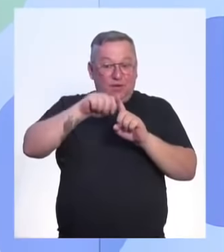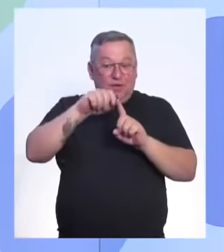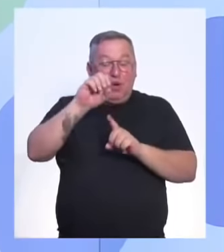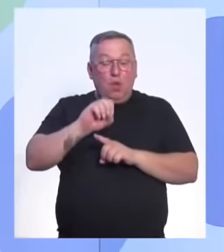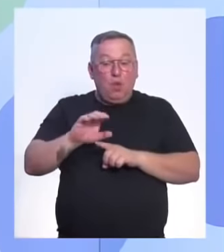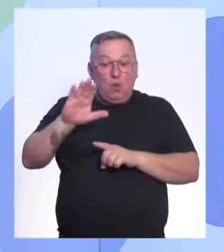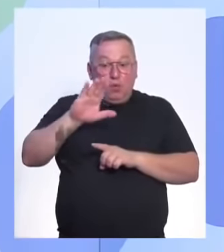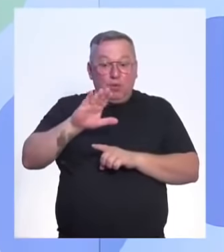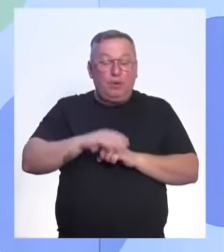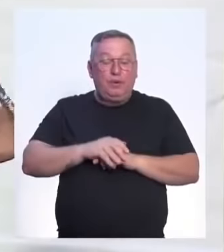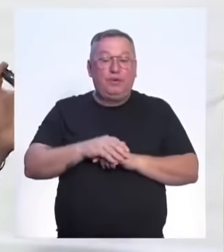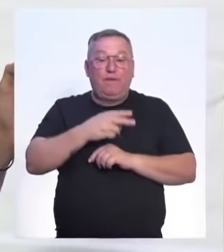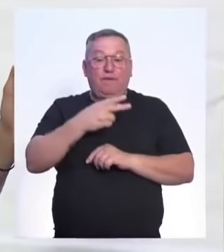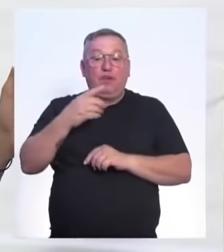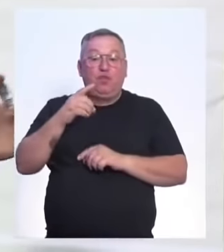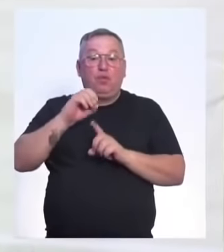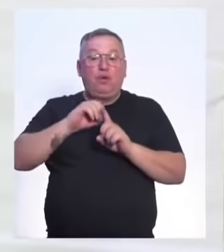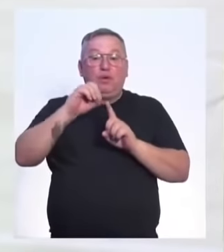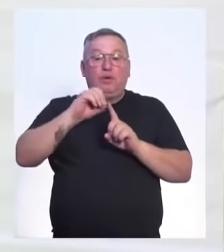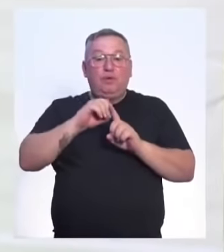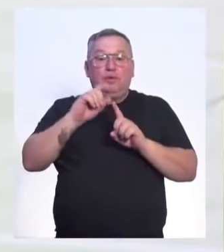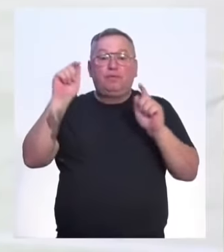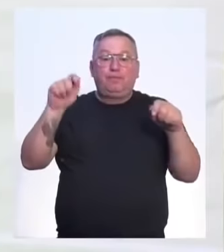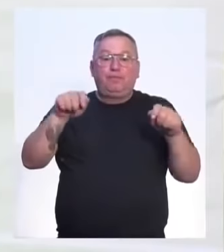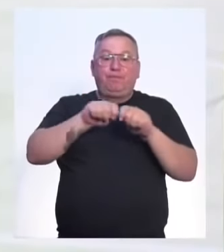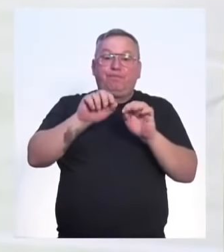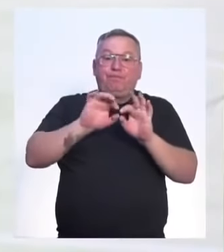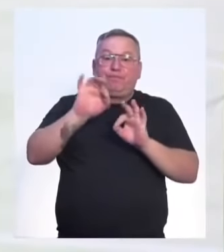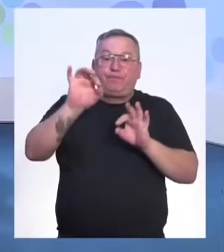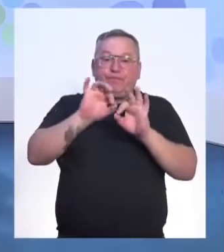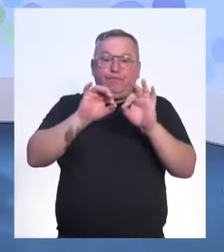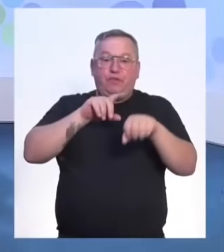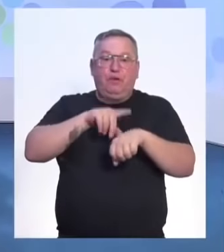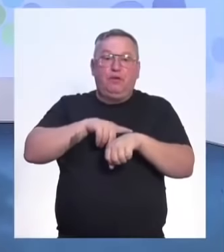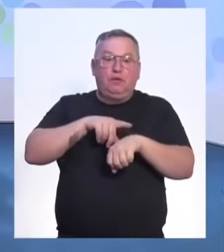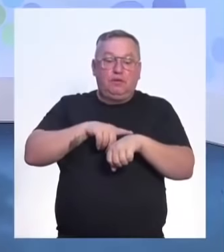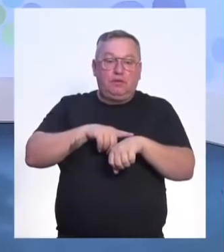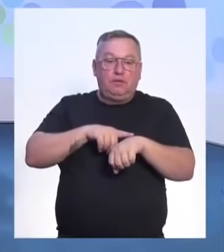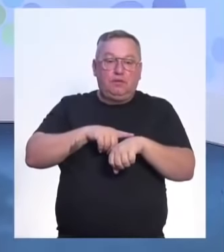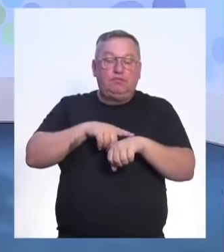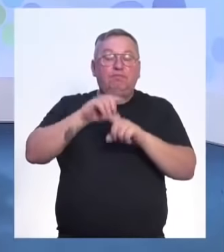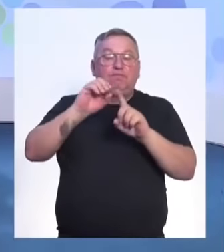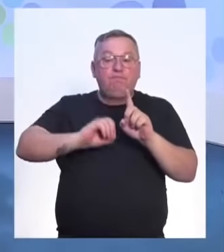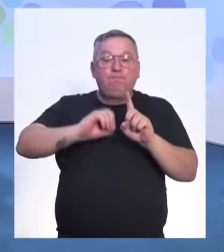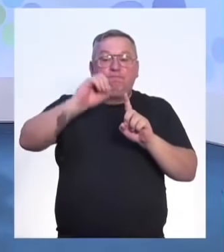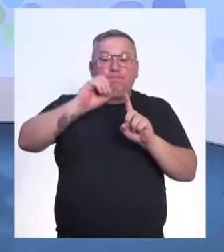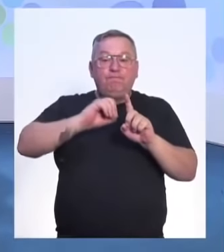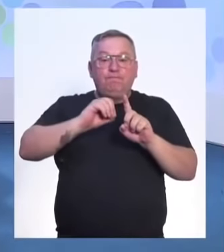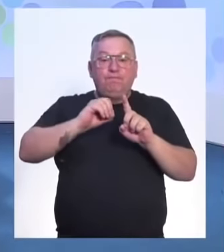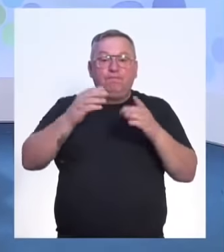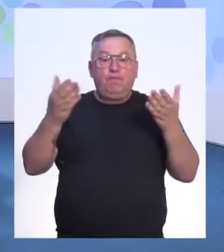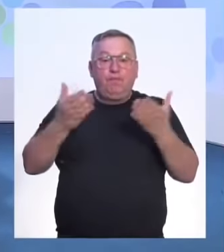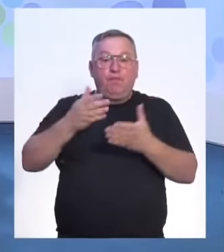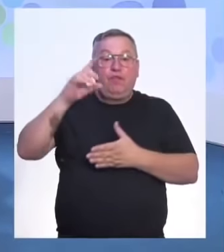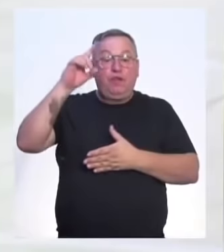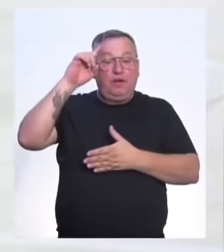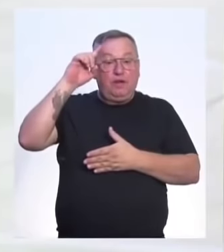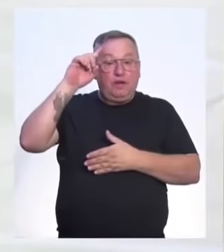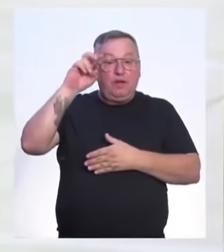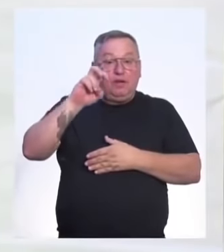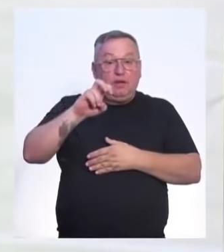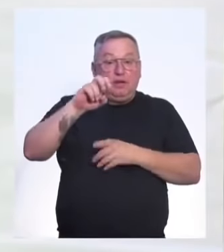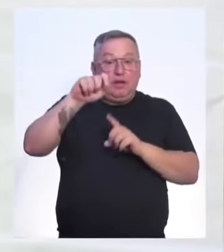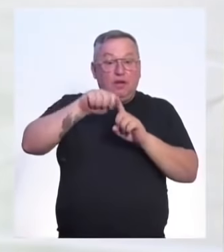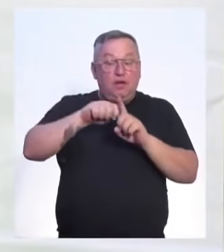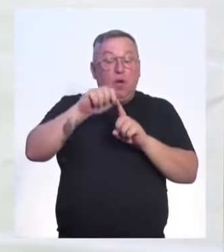graus Celsius. Está vendo? Podemos medir o tempo, não é isso? Podemos medir a temperatura. Que dia é hoje? Hoje é dia 5. 5